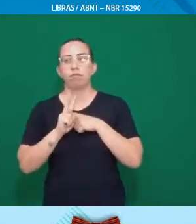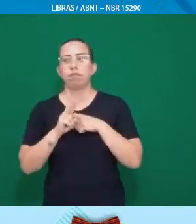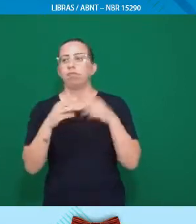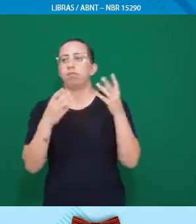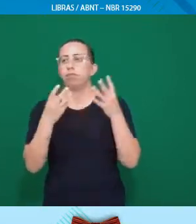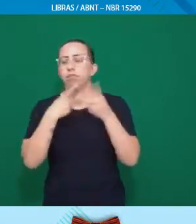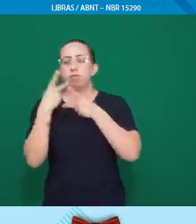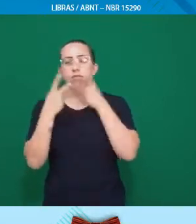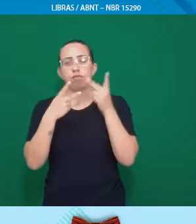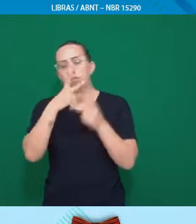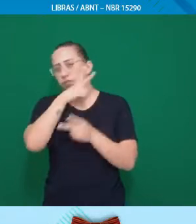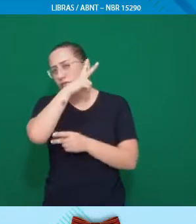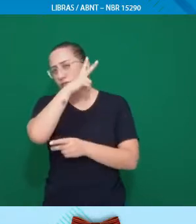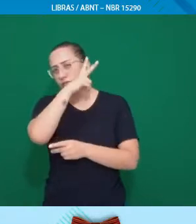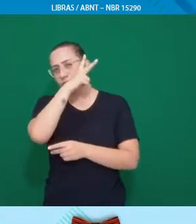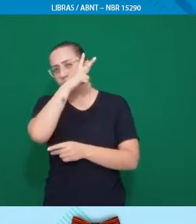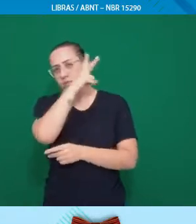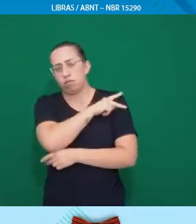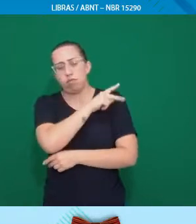que passaram